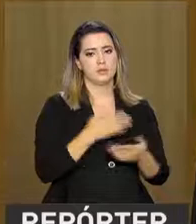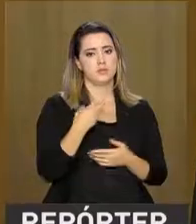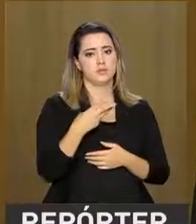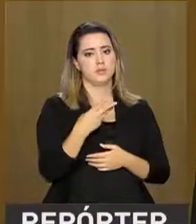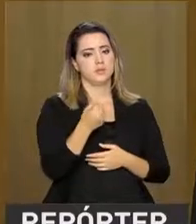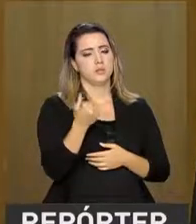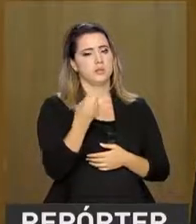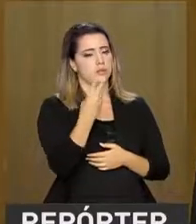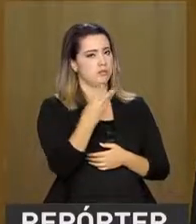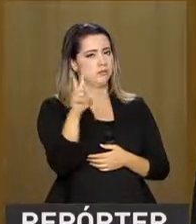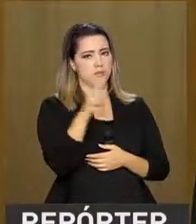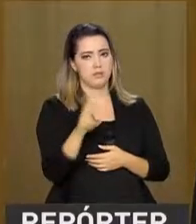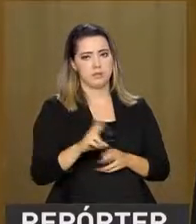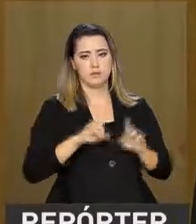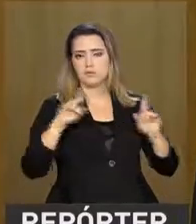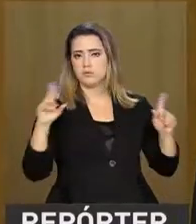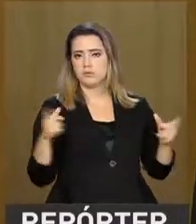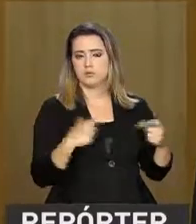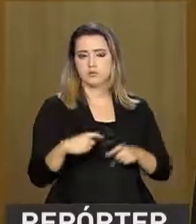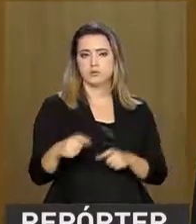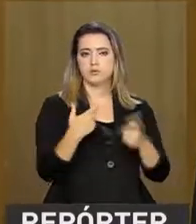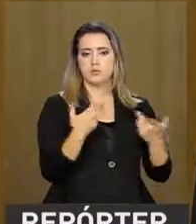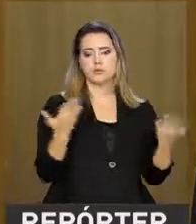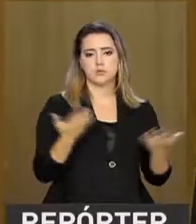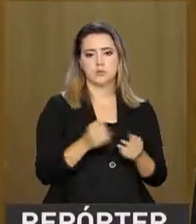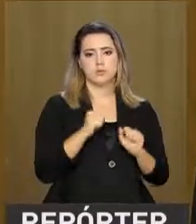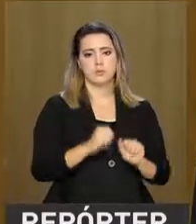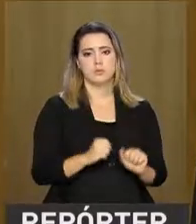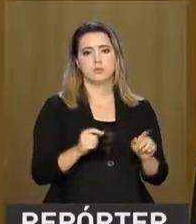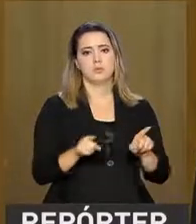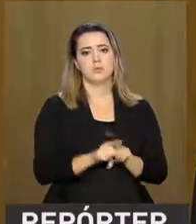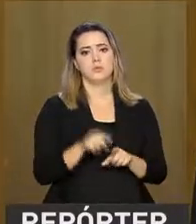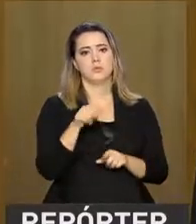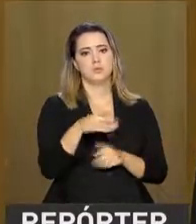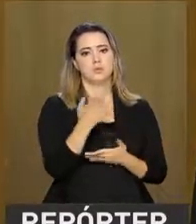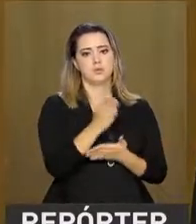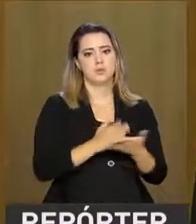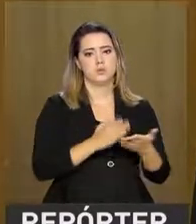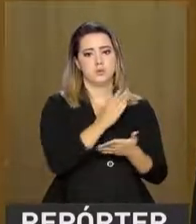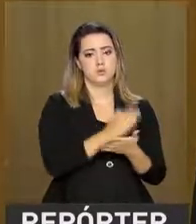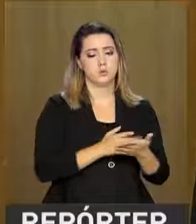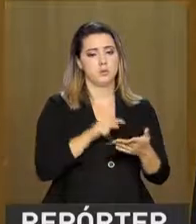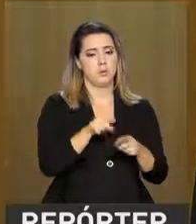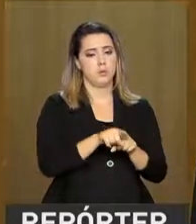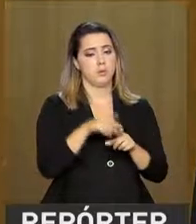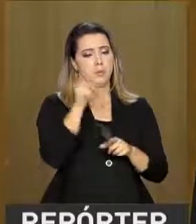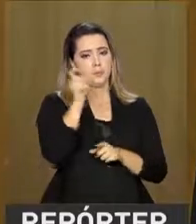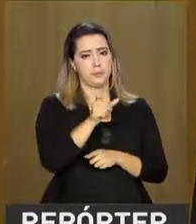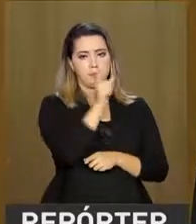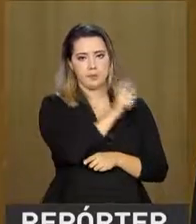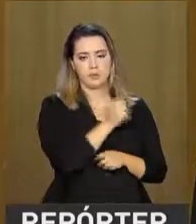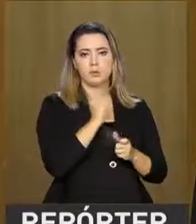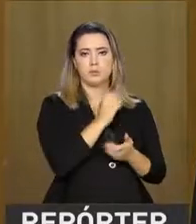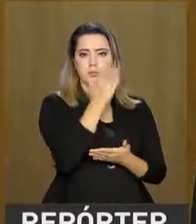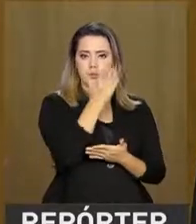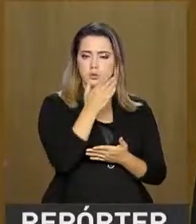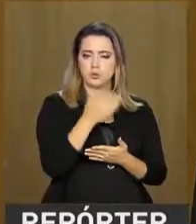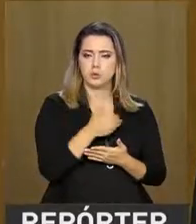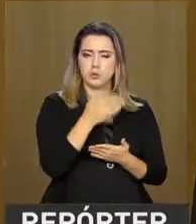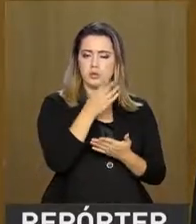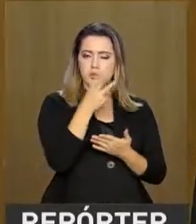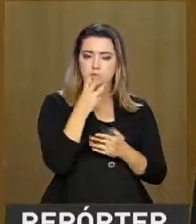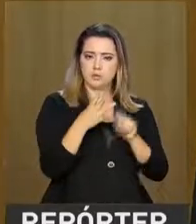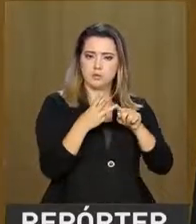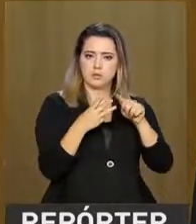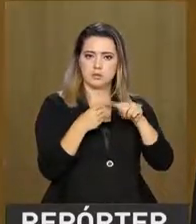viajar até 3 vezes para lugares diferentes? Agora ele vai poder. É só negociar agora com o empregador, ele pode tirar 3 parcelas, uma delas elas têm